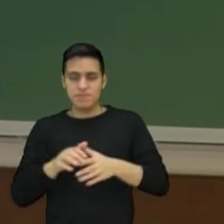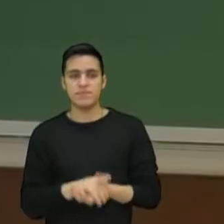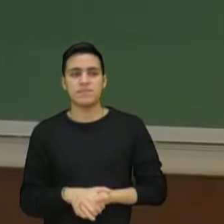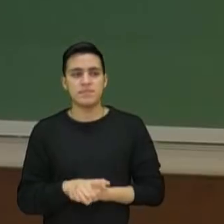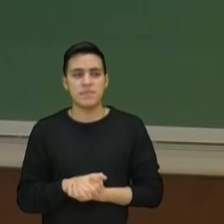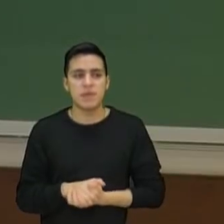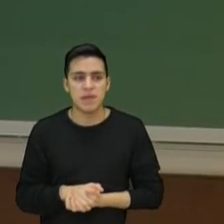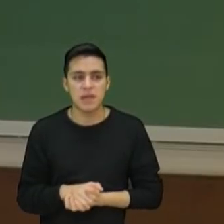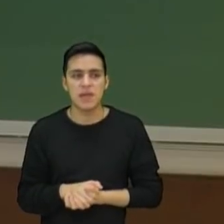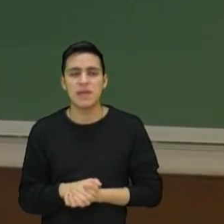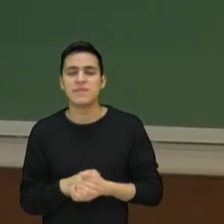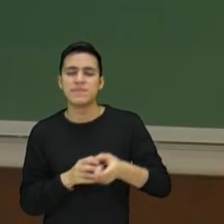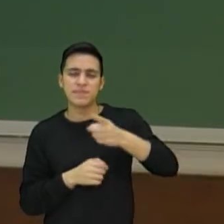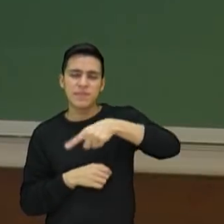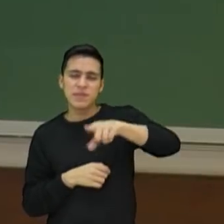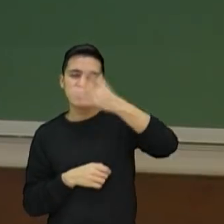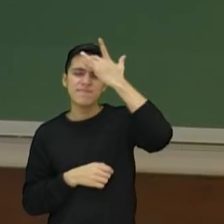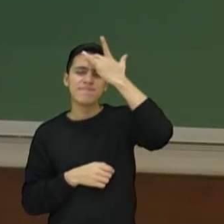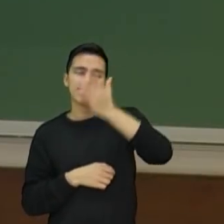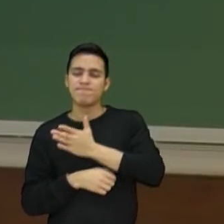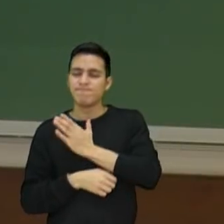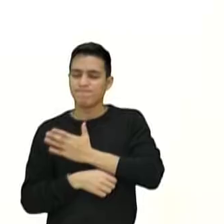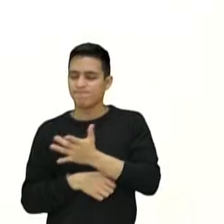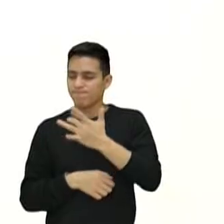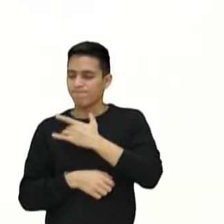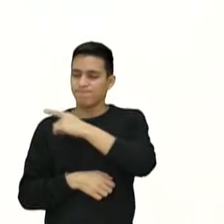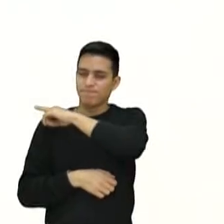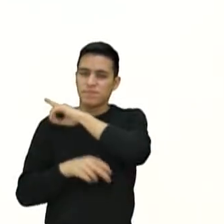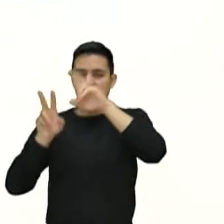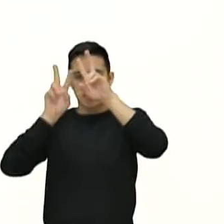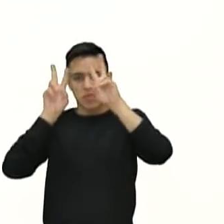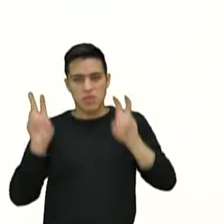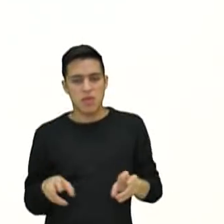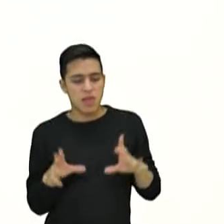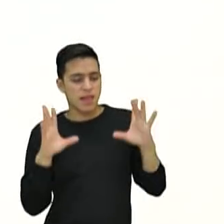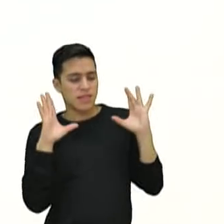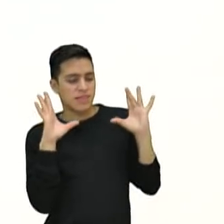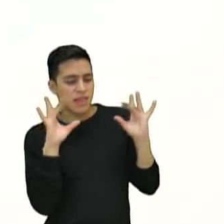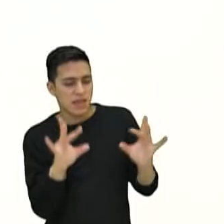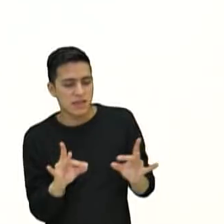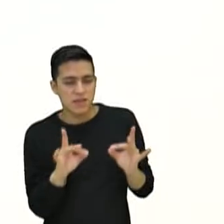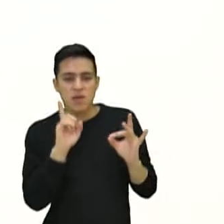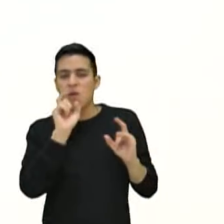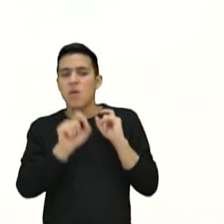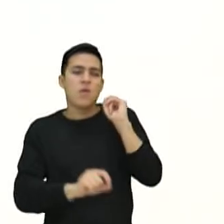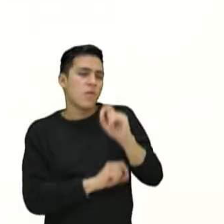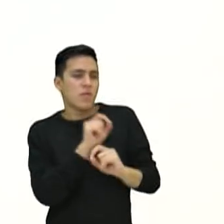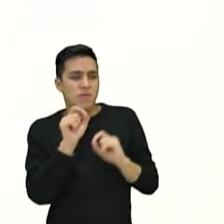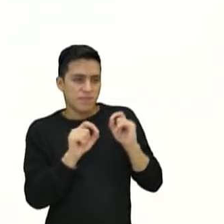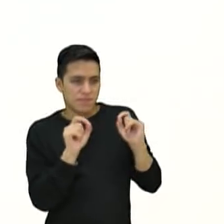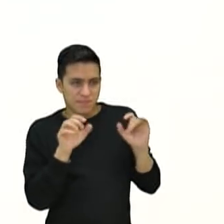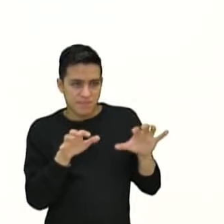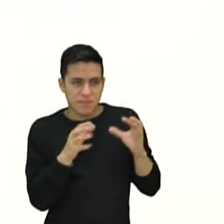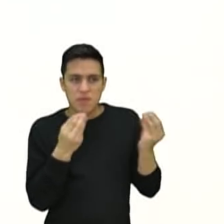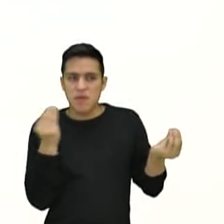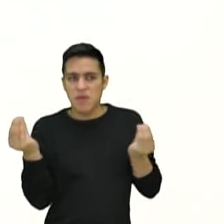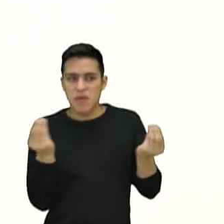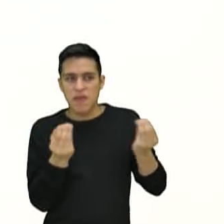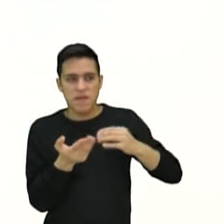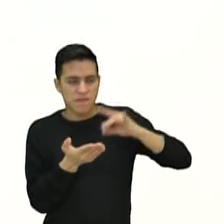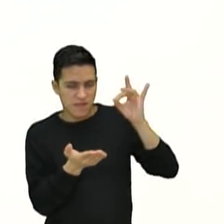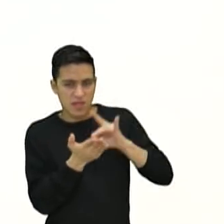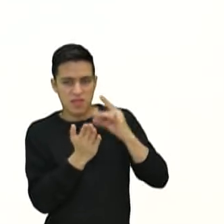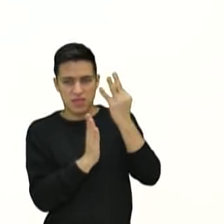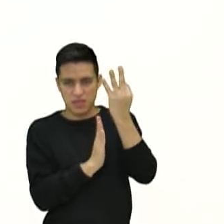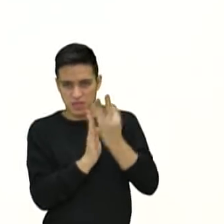Trouxe aqui para vocês guardarem no coração, nunca mais se esquecerem, ó. Descrição é uma foto textual. Para vocês guardarem isso